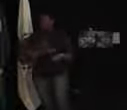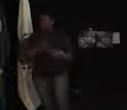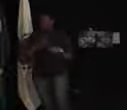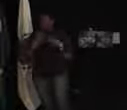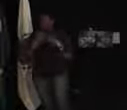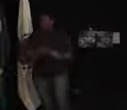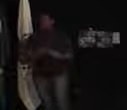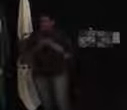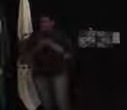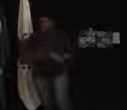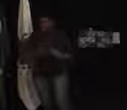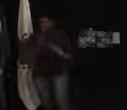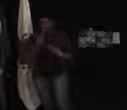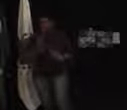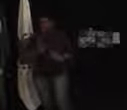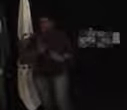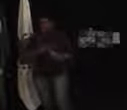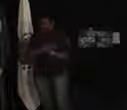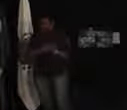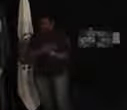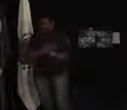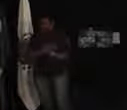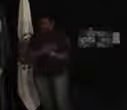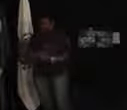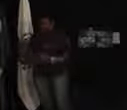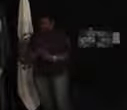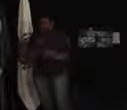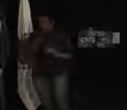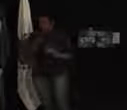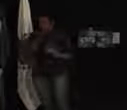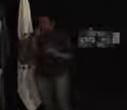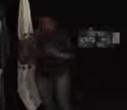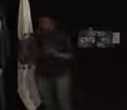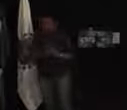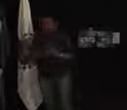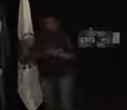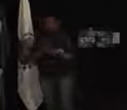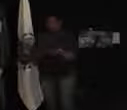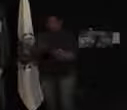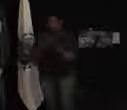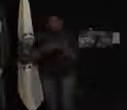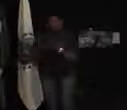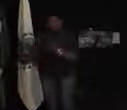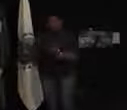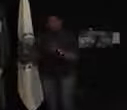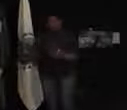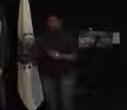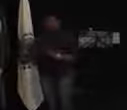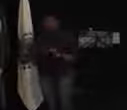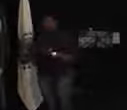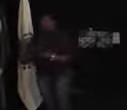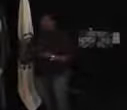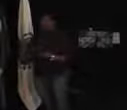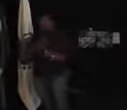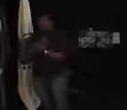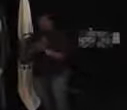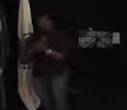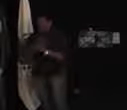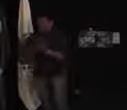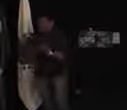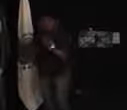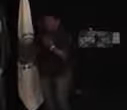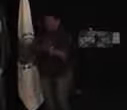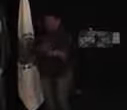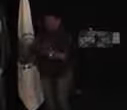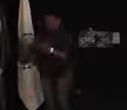uma impulsividade para sair, para comprar, romper relacionamento. Começa um